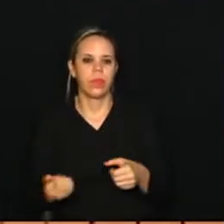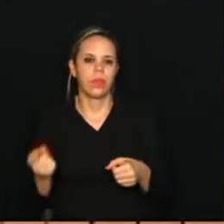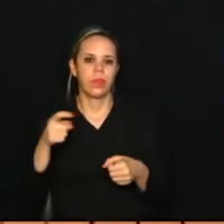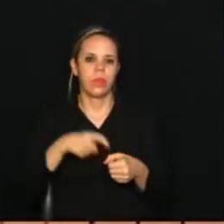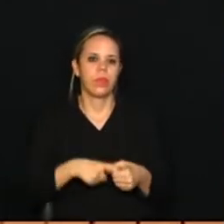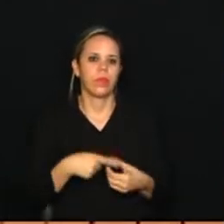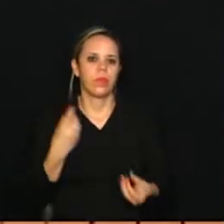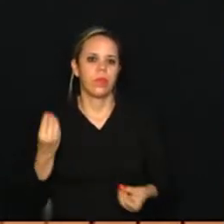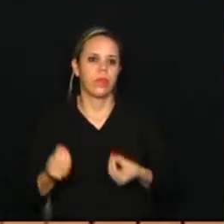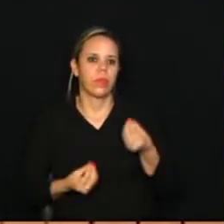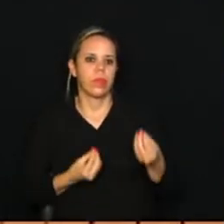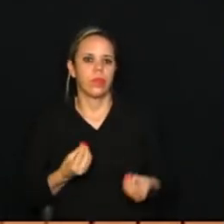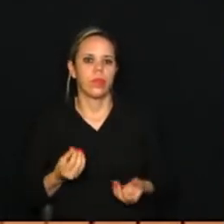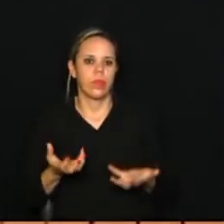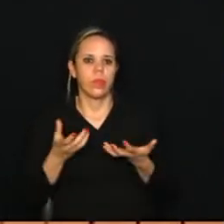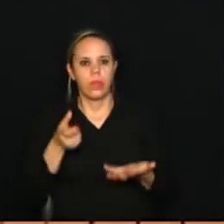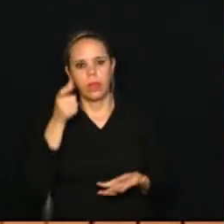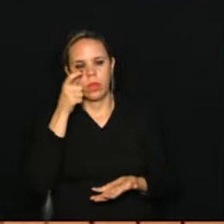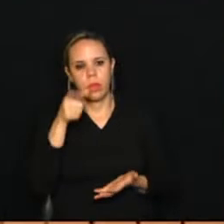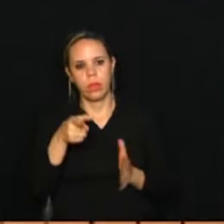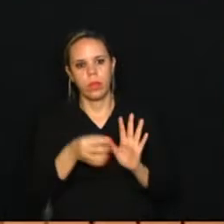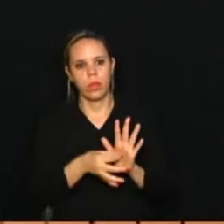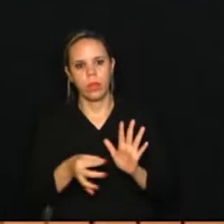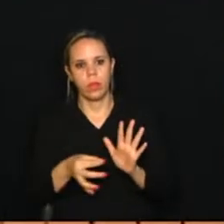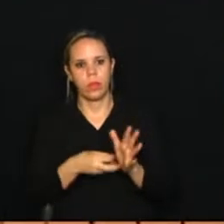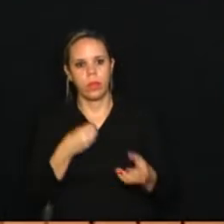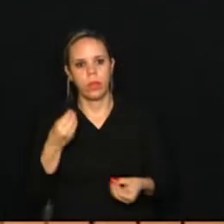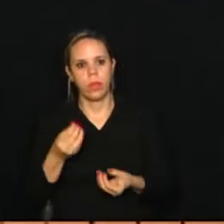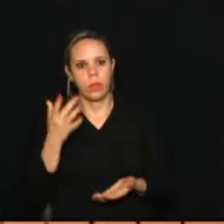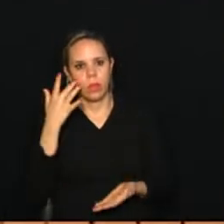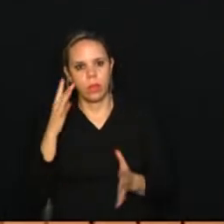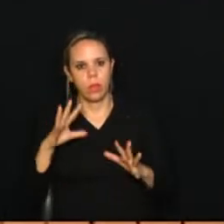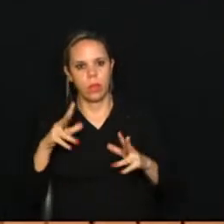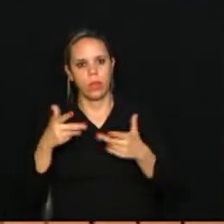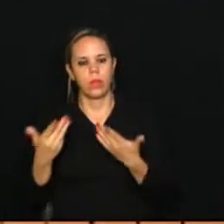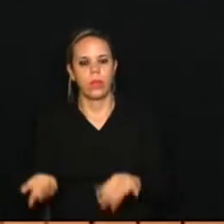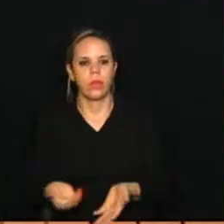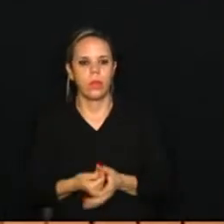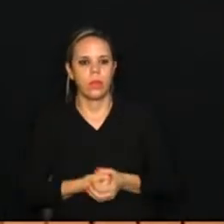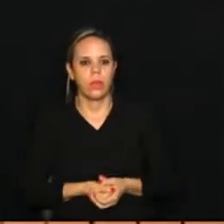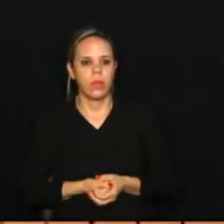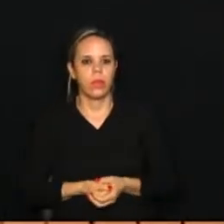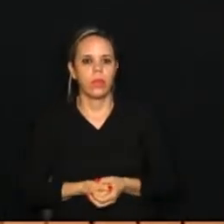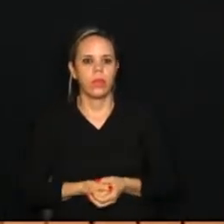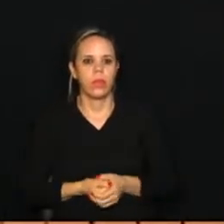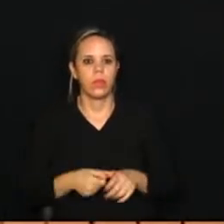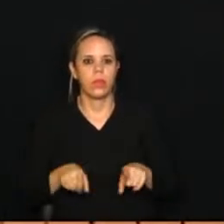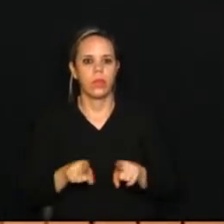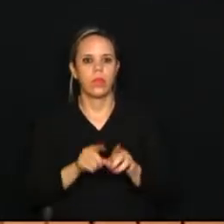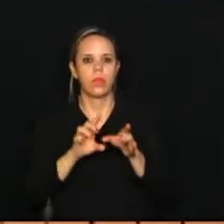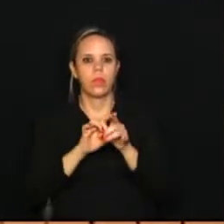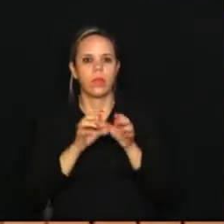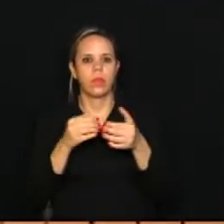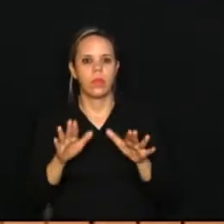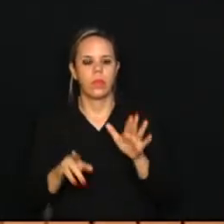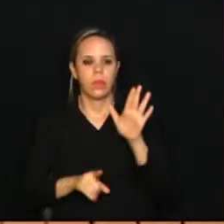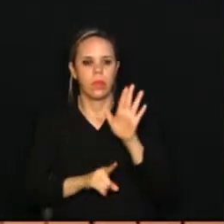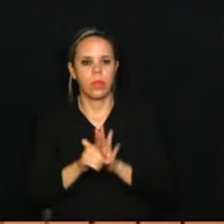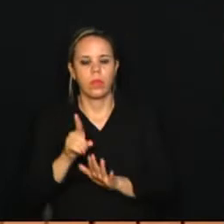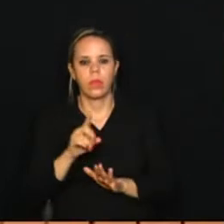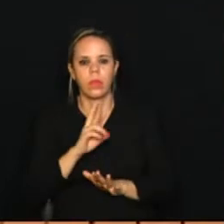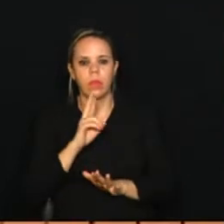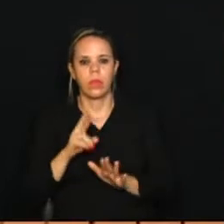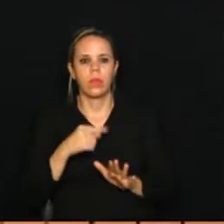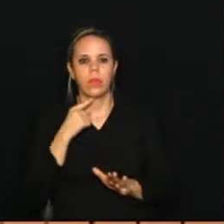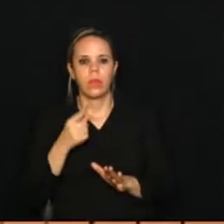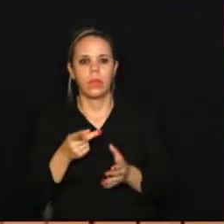retorno. Queria ouvir um pouco o senhor, como é que o senhor vê tudo isso, e também deixar aberto para perguntas, para aquilo